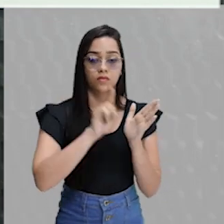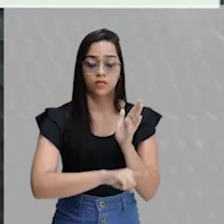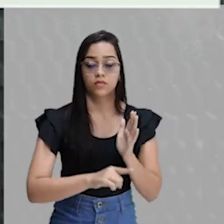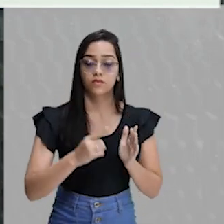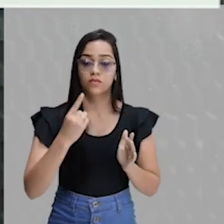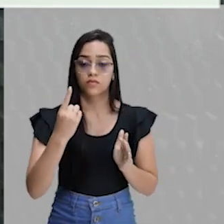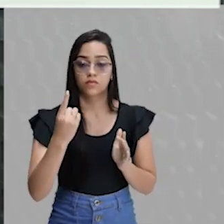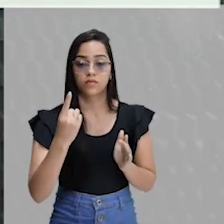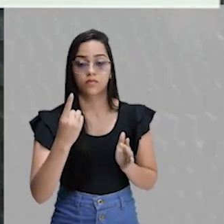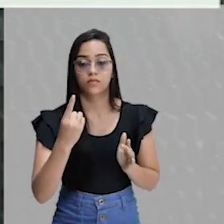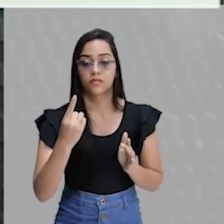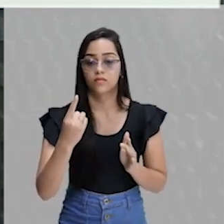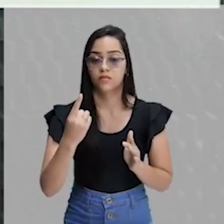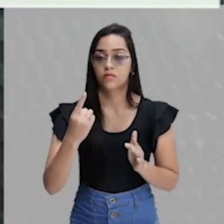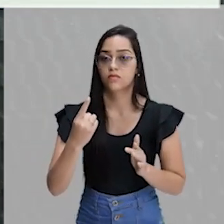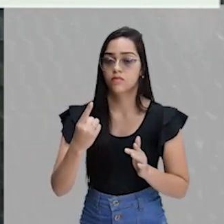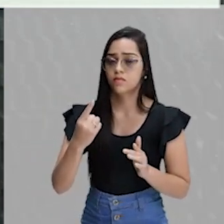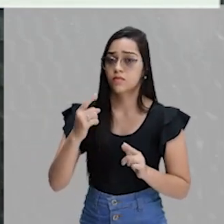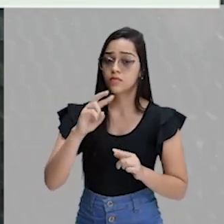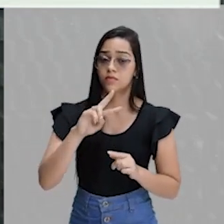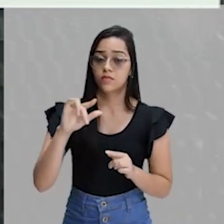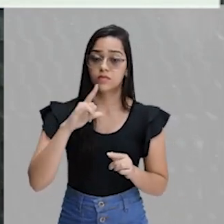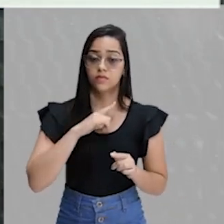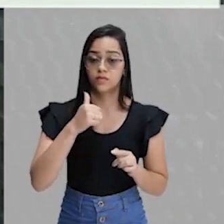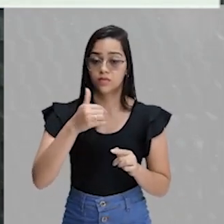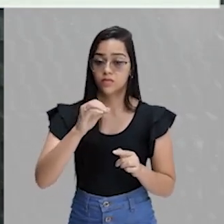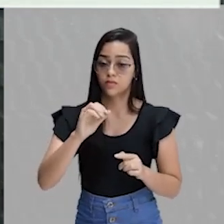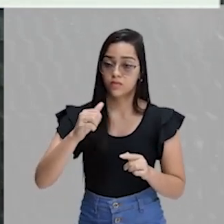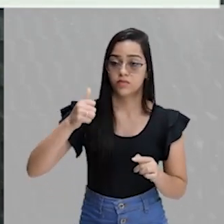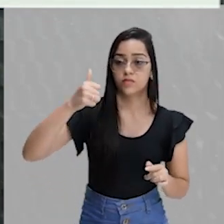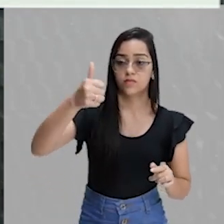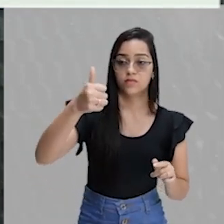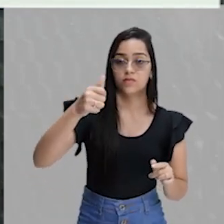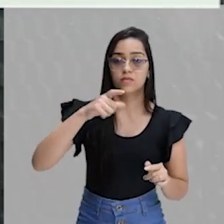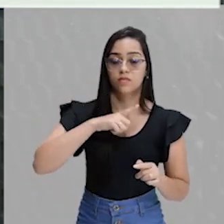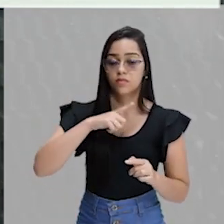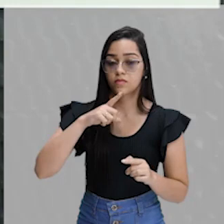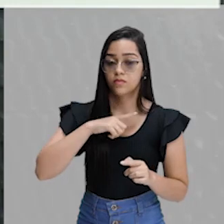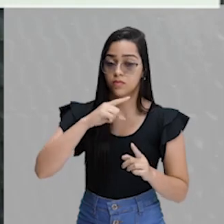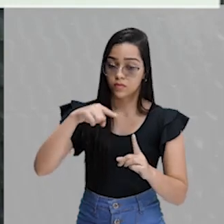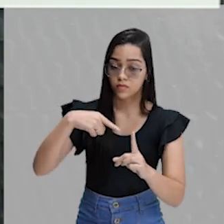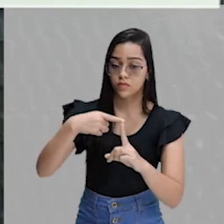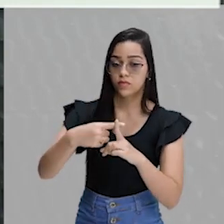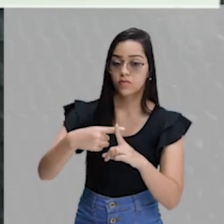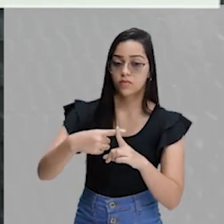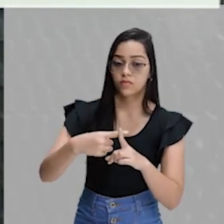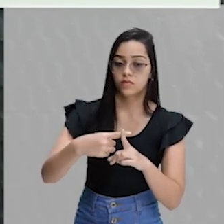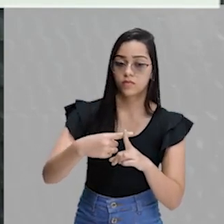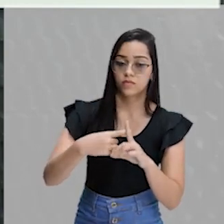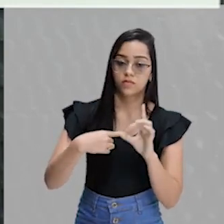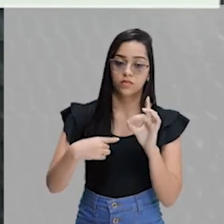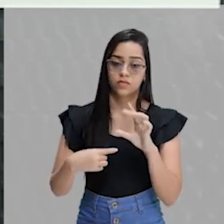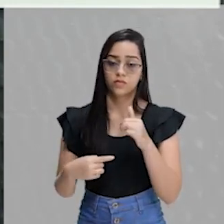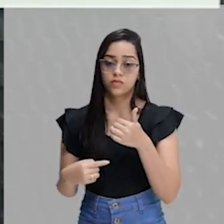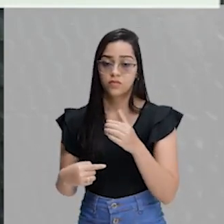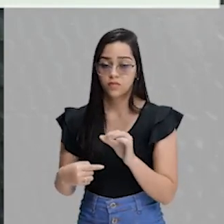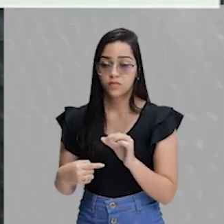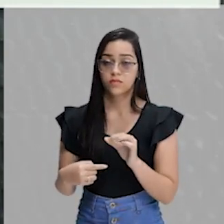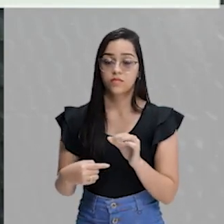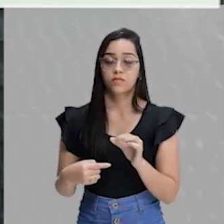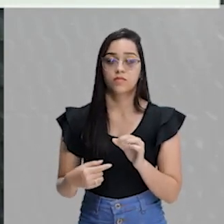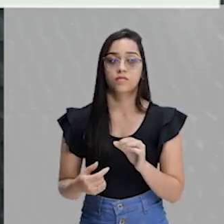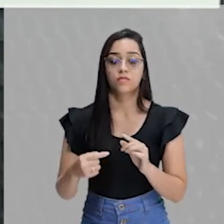1, ele vai subir 10 a primeira. 10 positivo, né? Então, vai ficar só 10